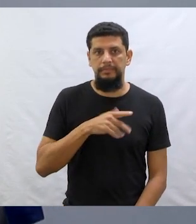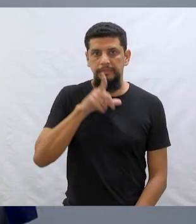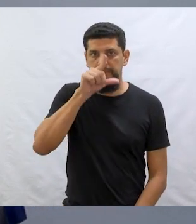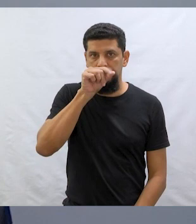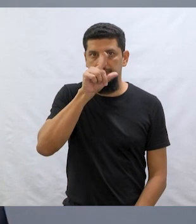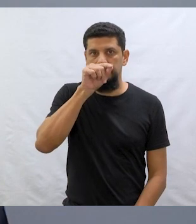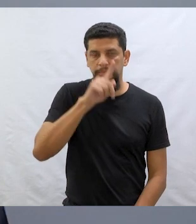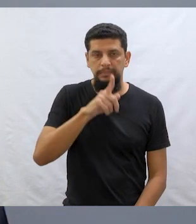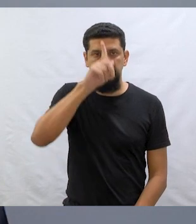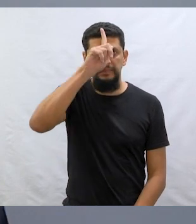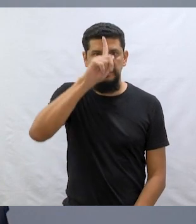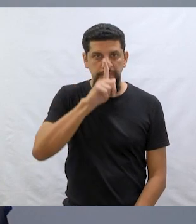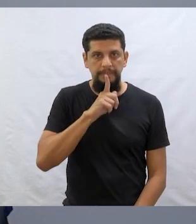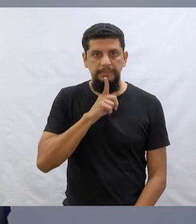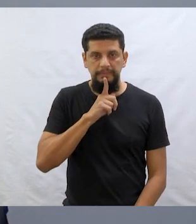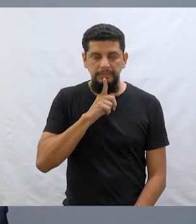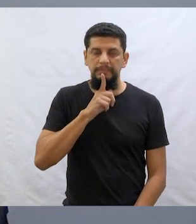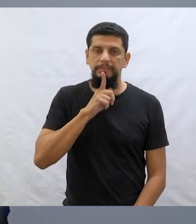Meu pintinho